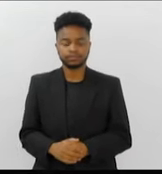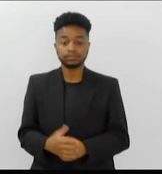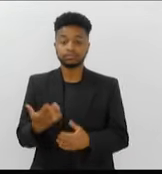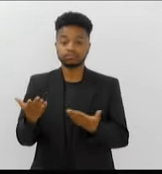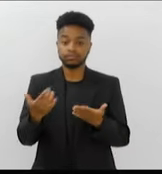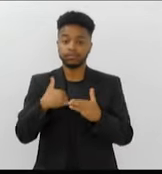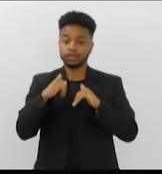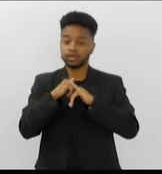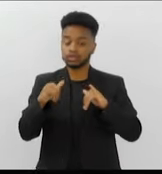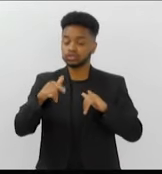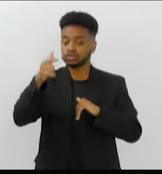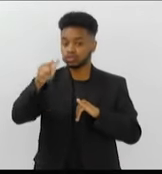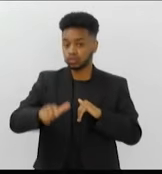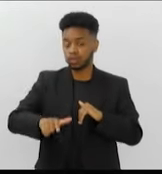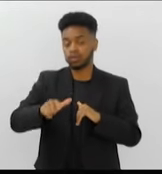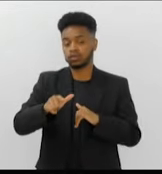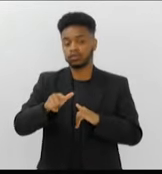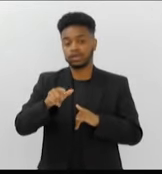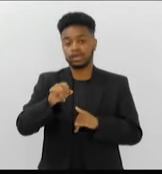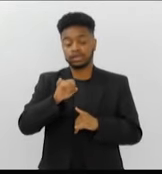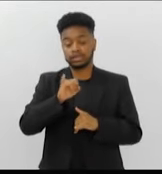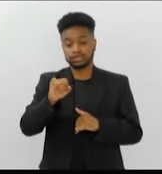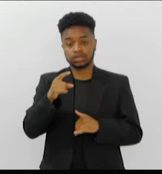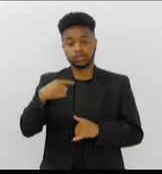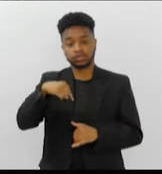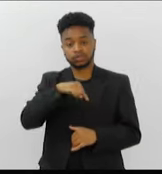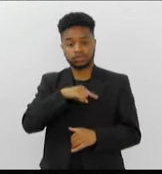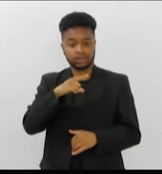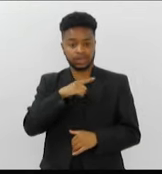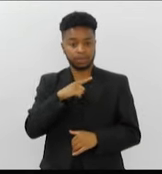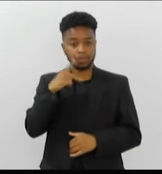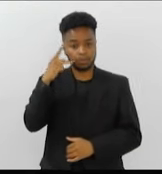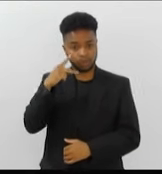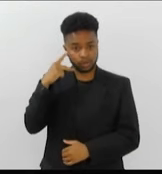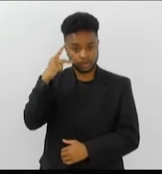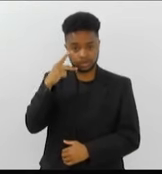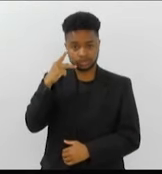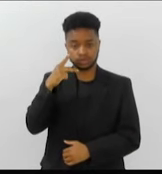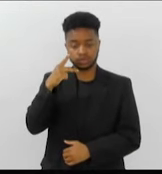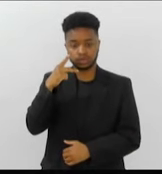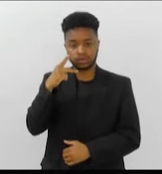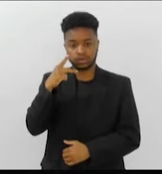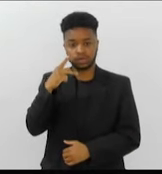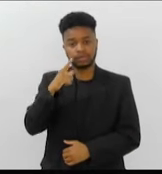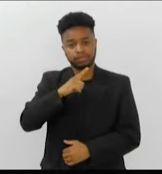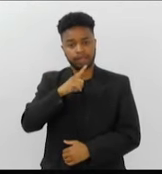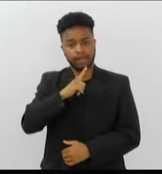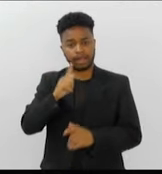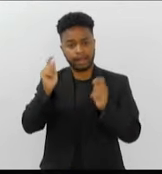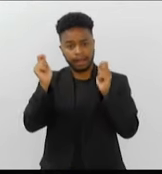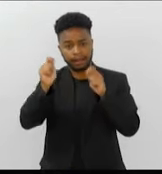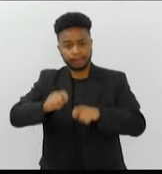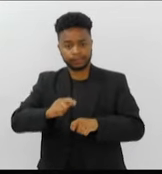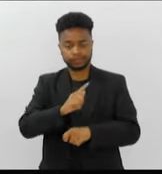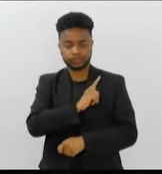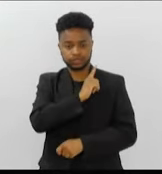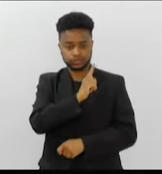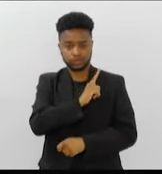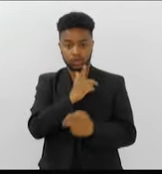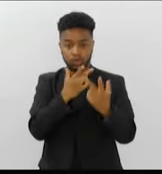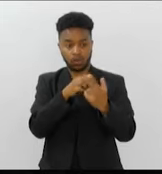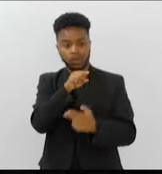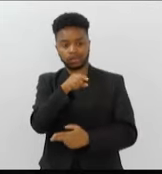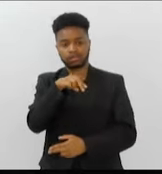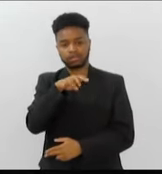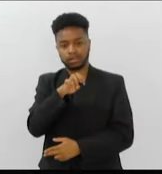dizer, se tivéssemos políticos com a capacidade de gestão que tem o